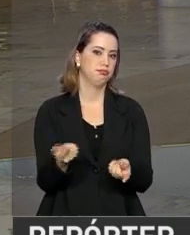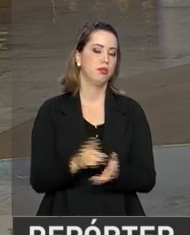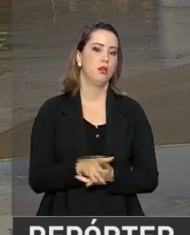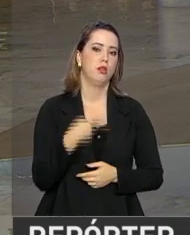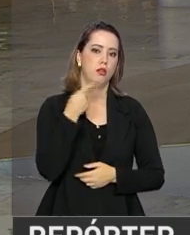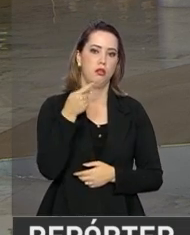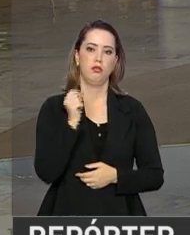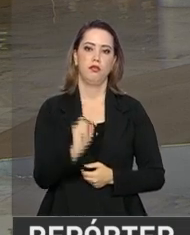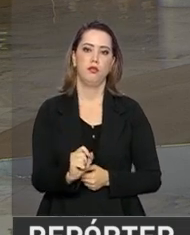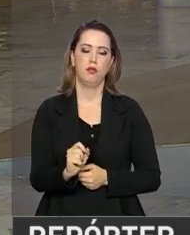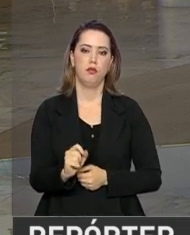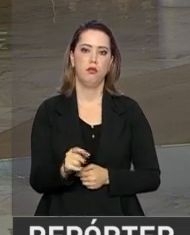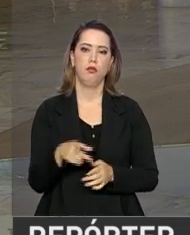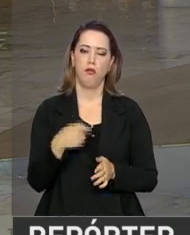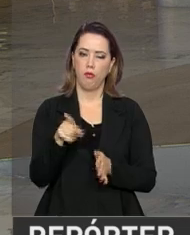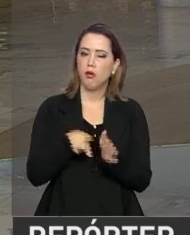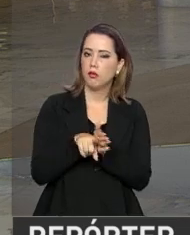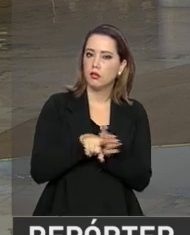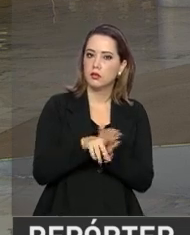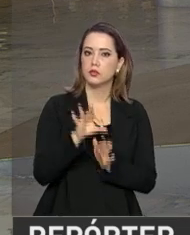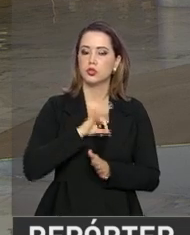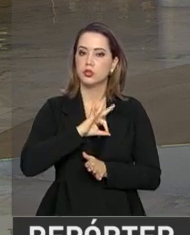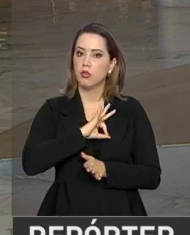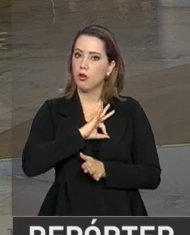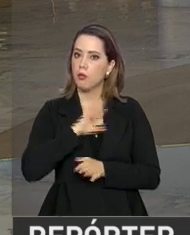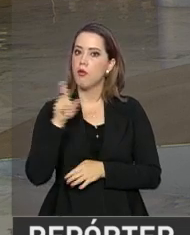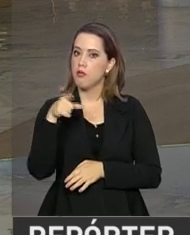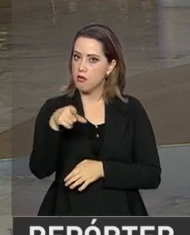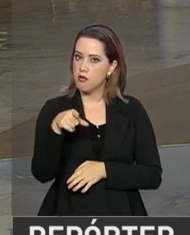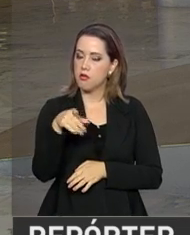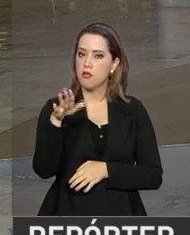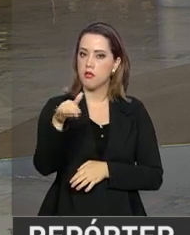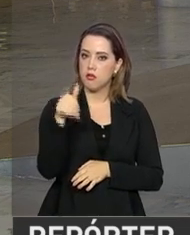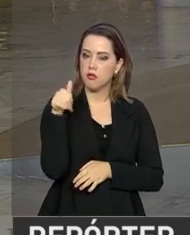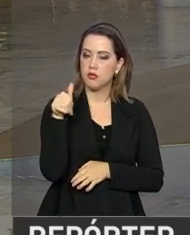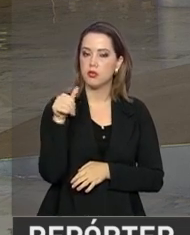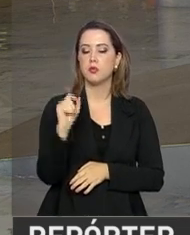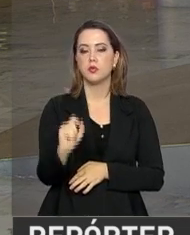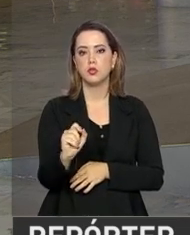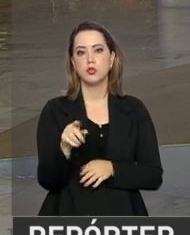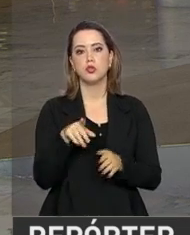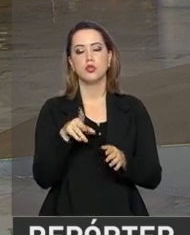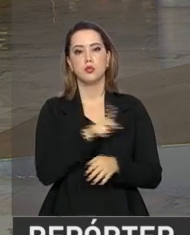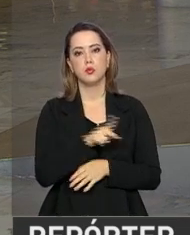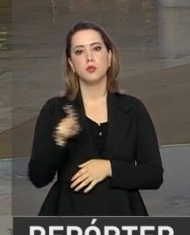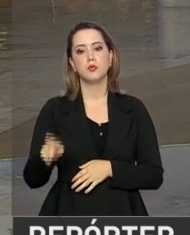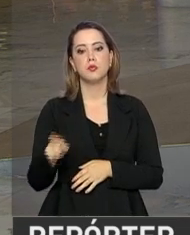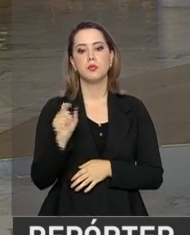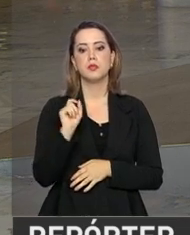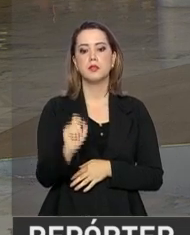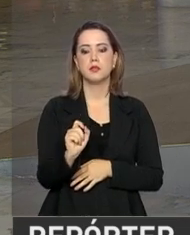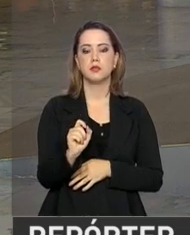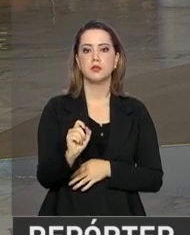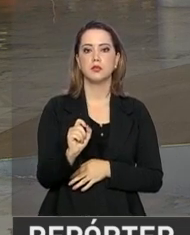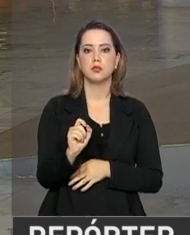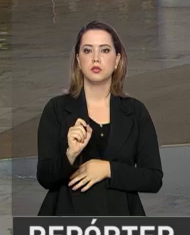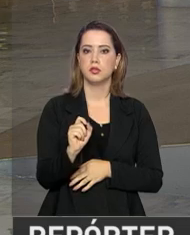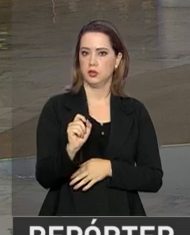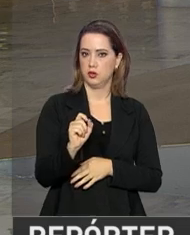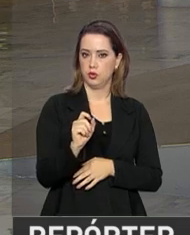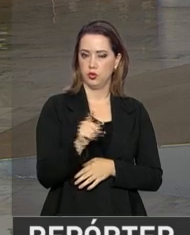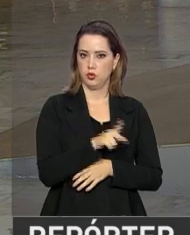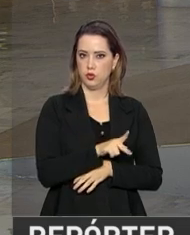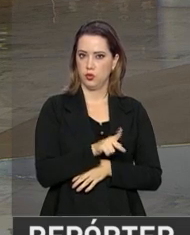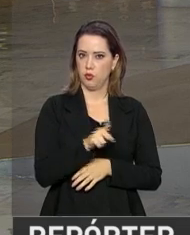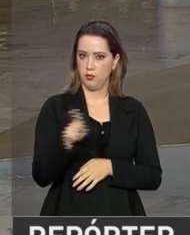que disse em delação premiada que teria solicitado que o presidente em exercício Michel Temer teria solicitado a ele ao